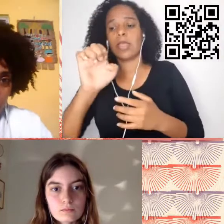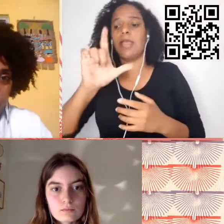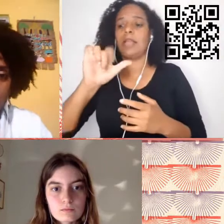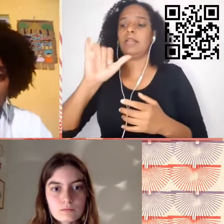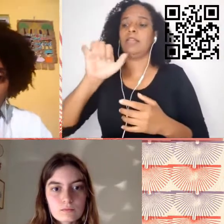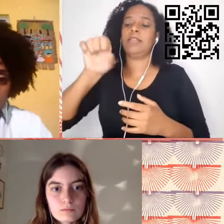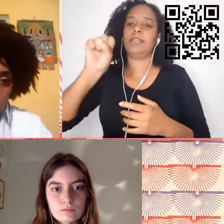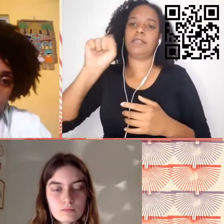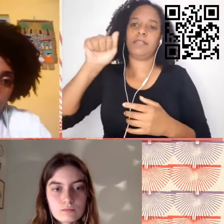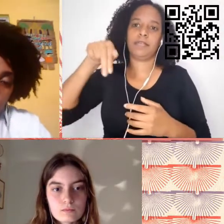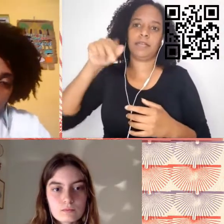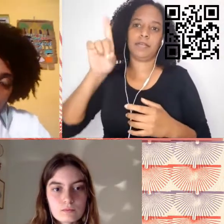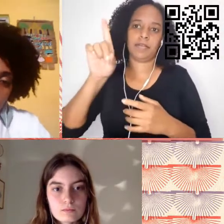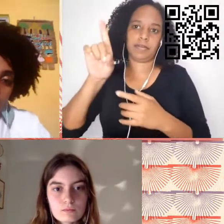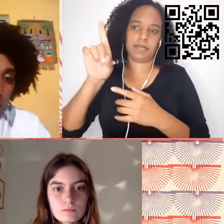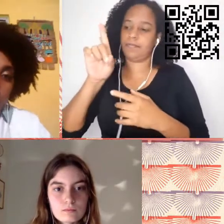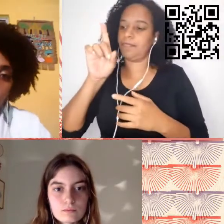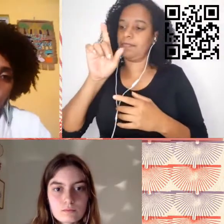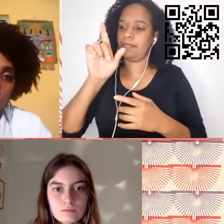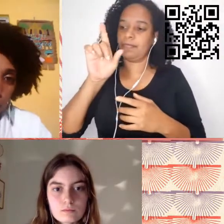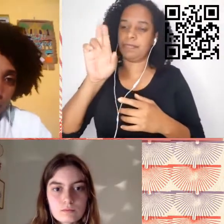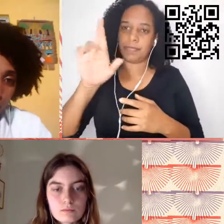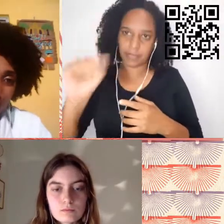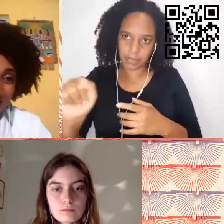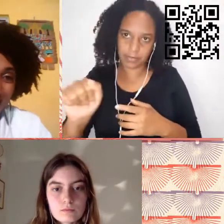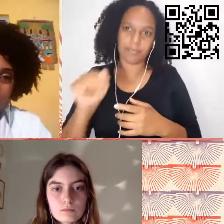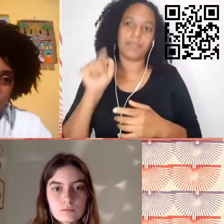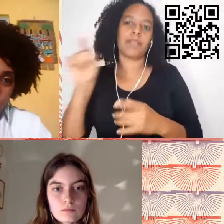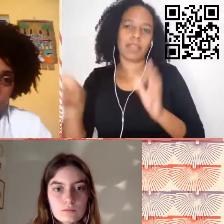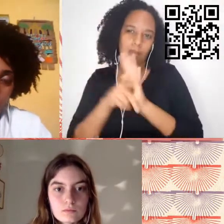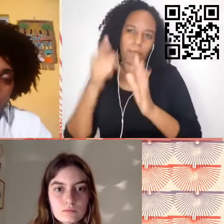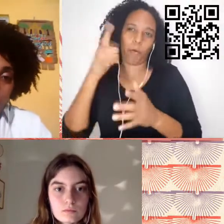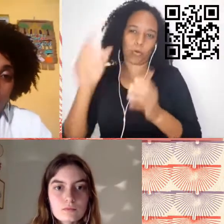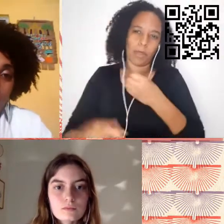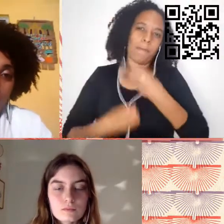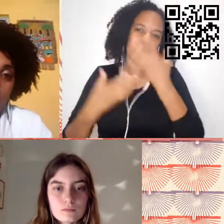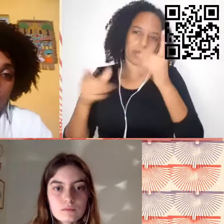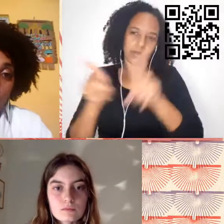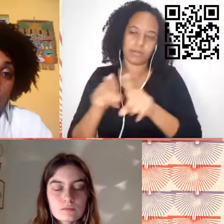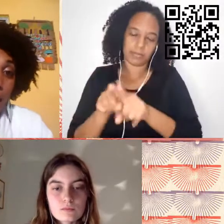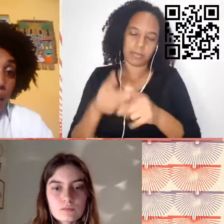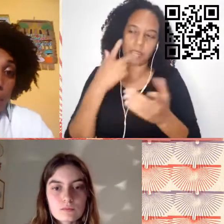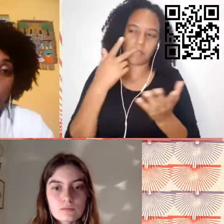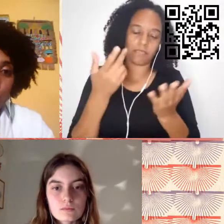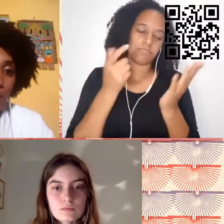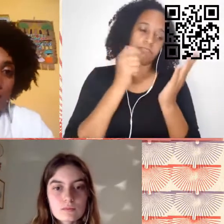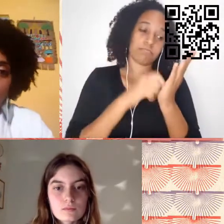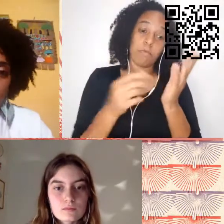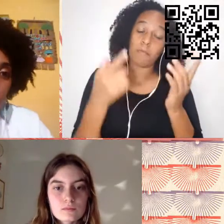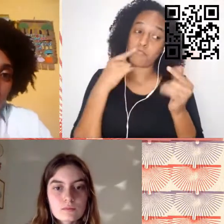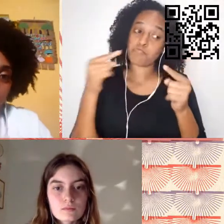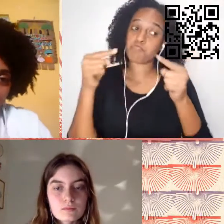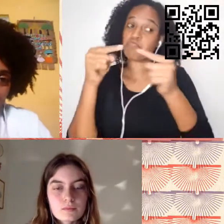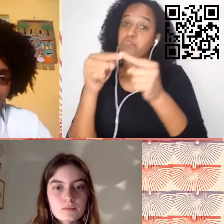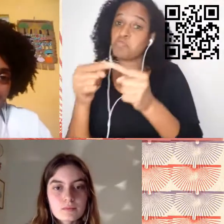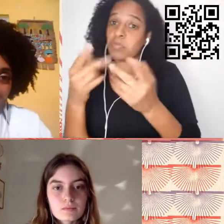por exemplo, que é uma outra poeta contemporânea incrível também. E posso trazer